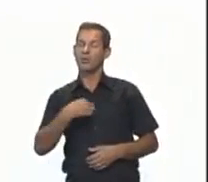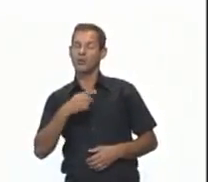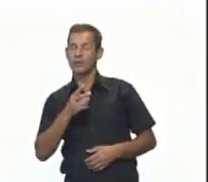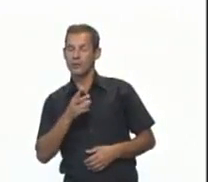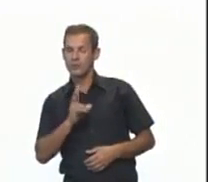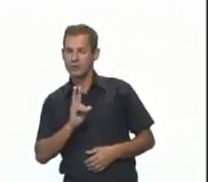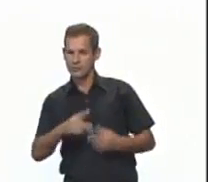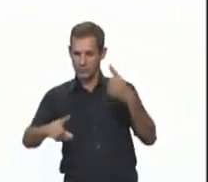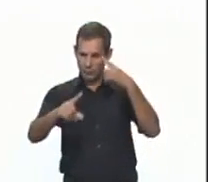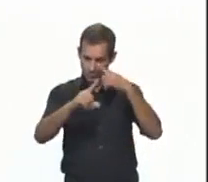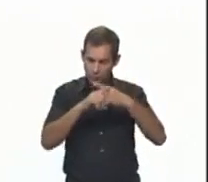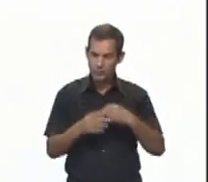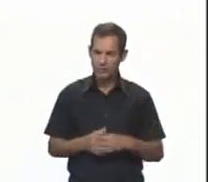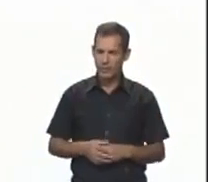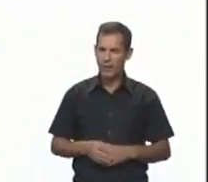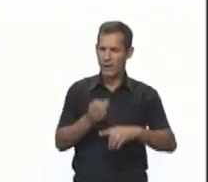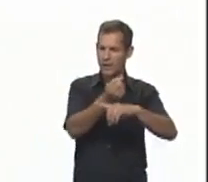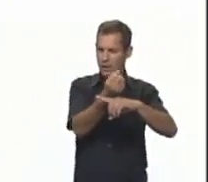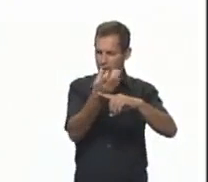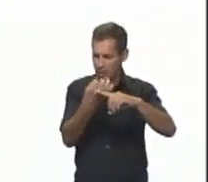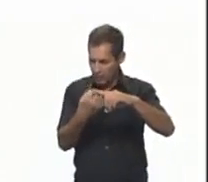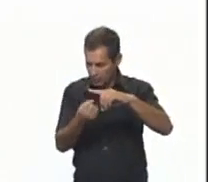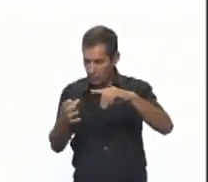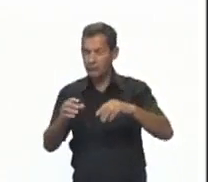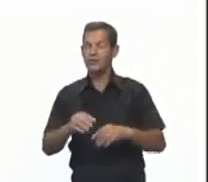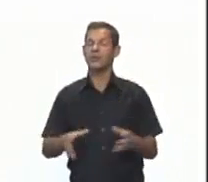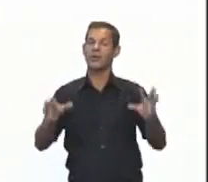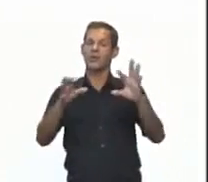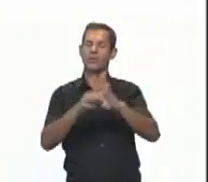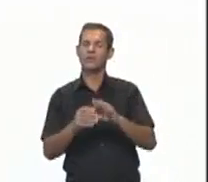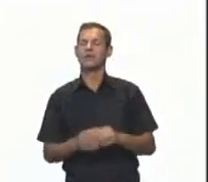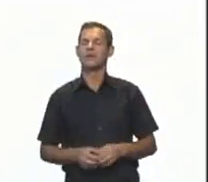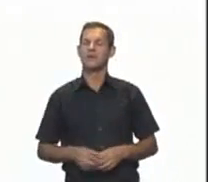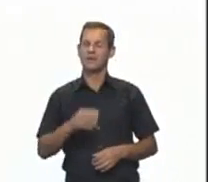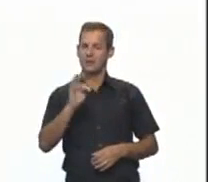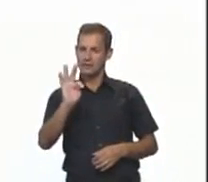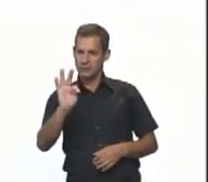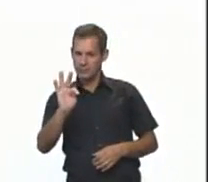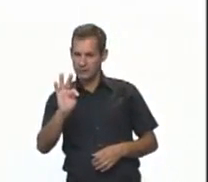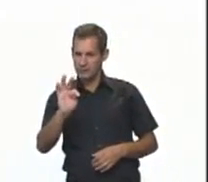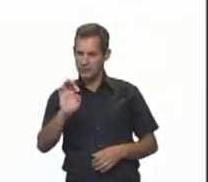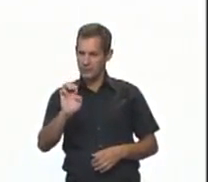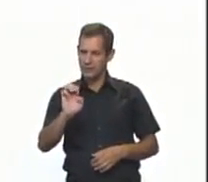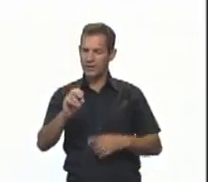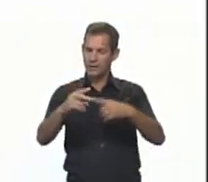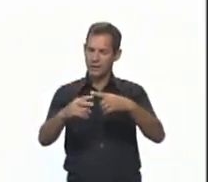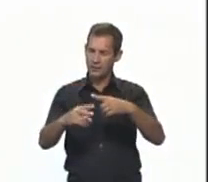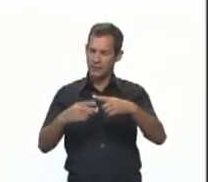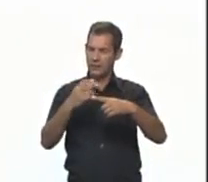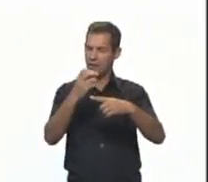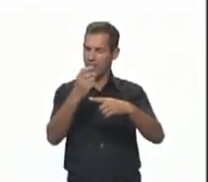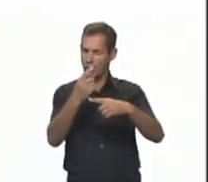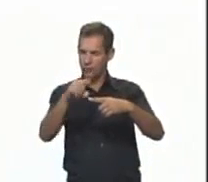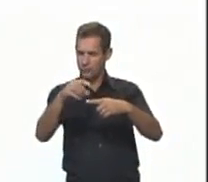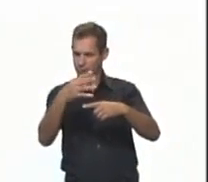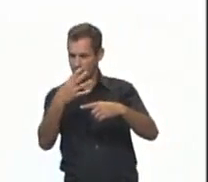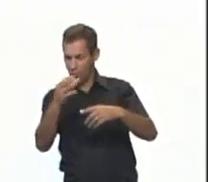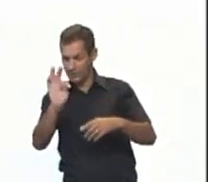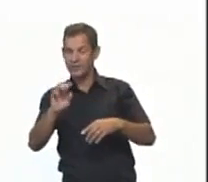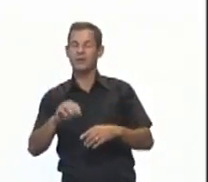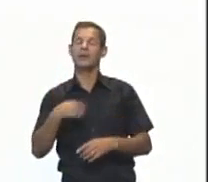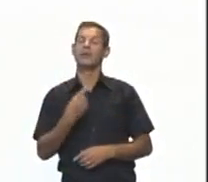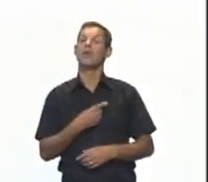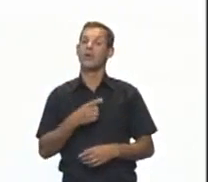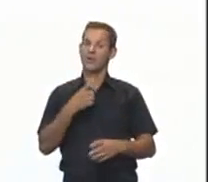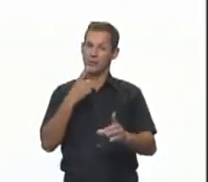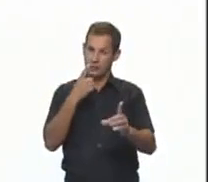constante multiplicando uma função integral de t e elevado a 1,04 dt. E aí,